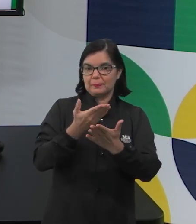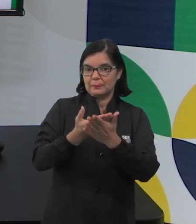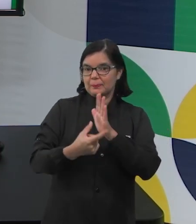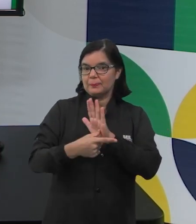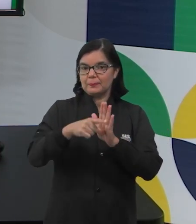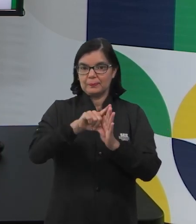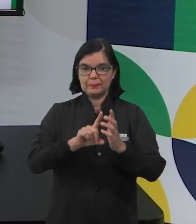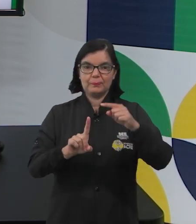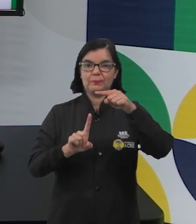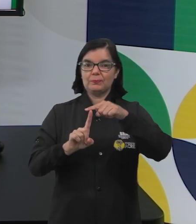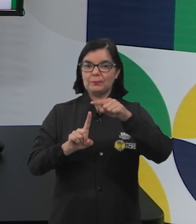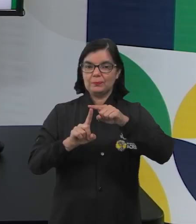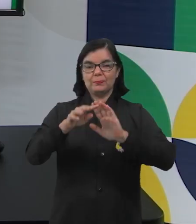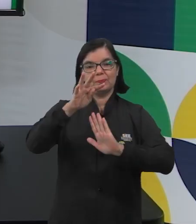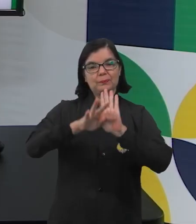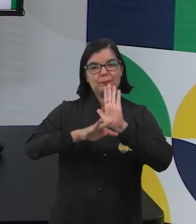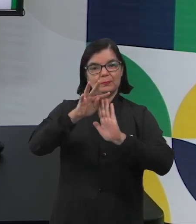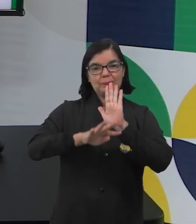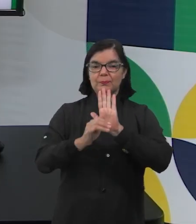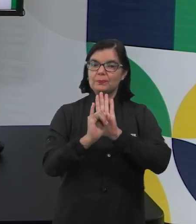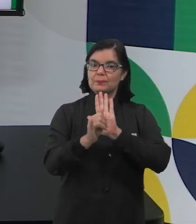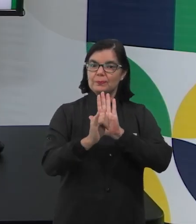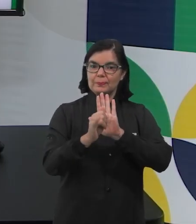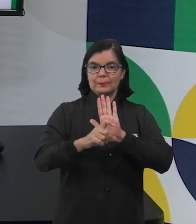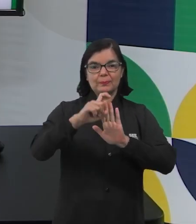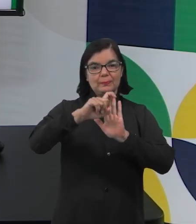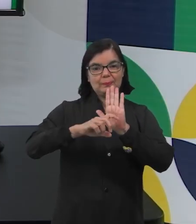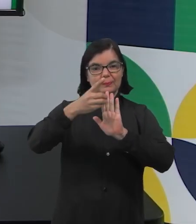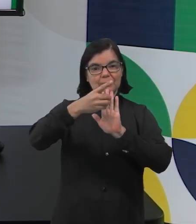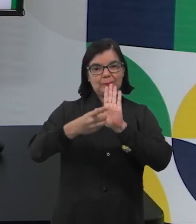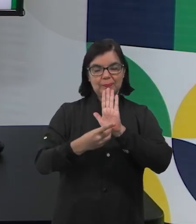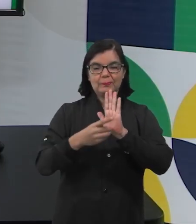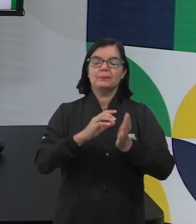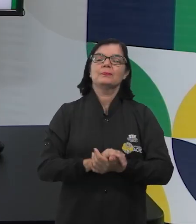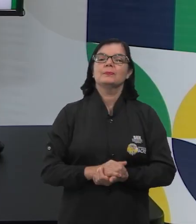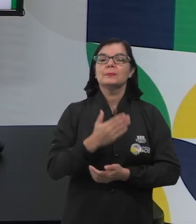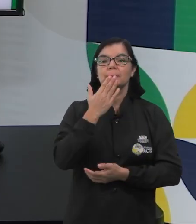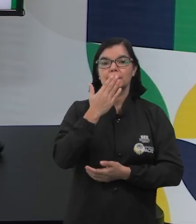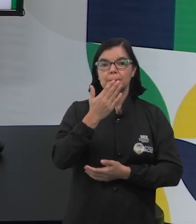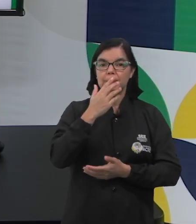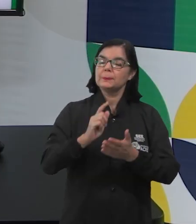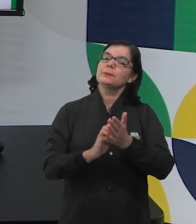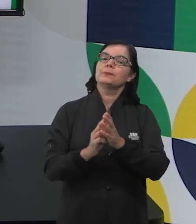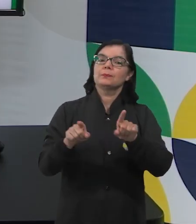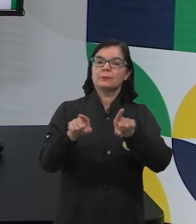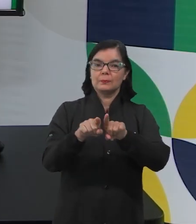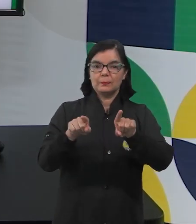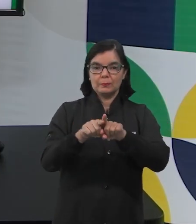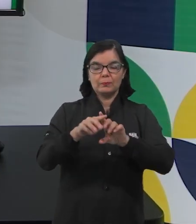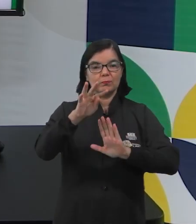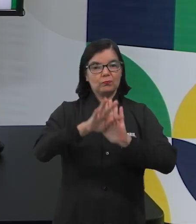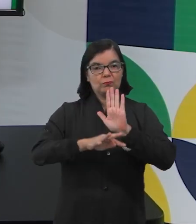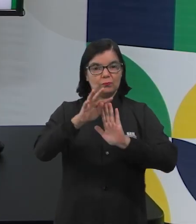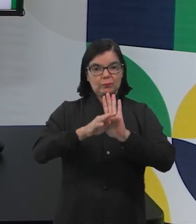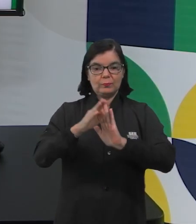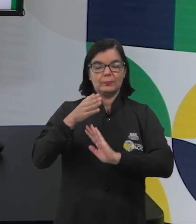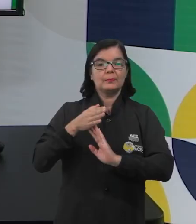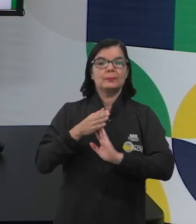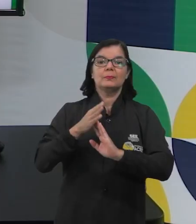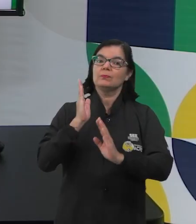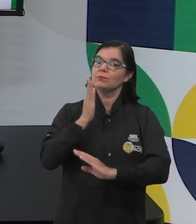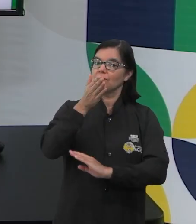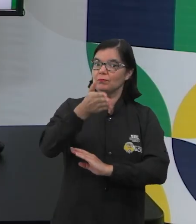da tipologia narrativa e dissertativa, tá? As tipologias e os gêneros textuais podem cair de forma direta